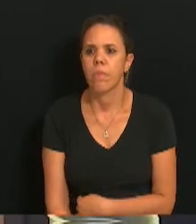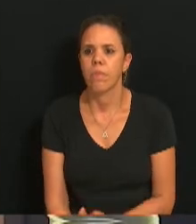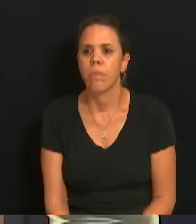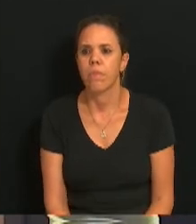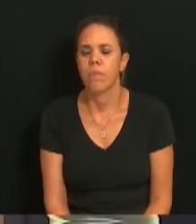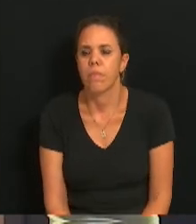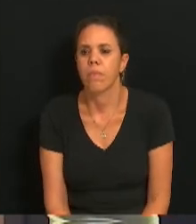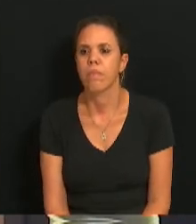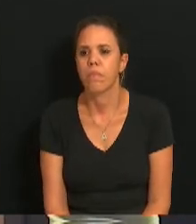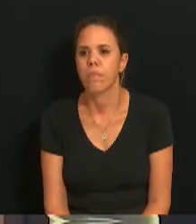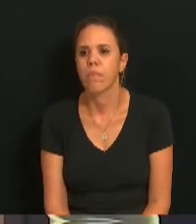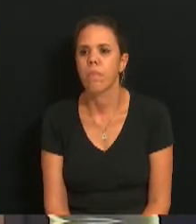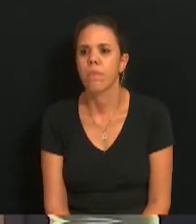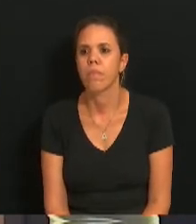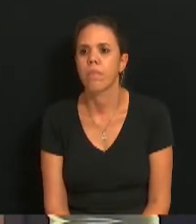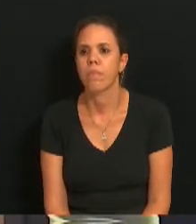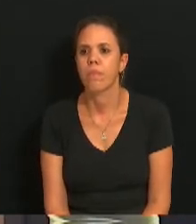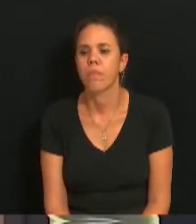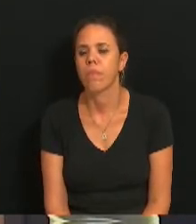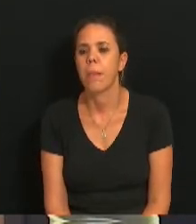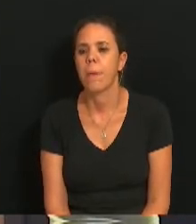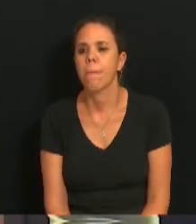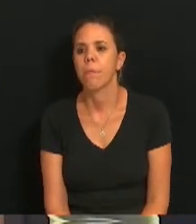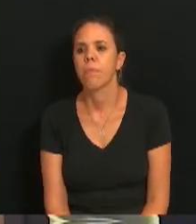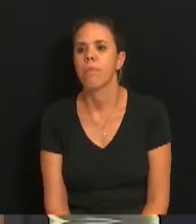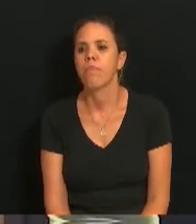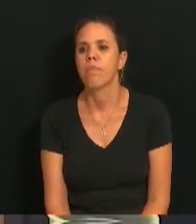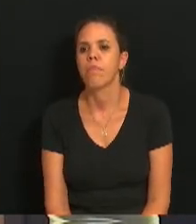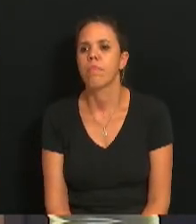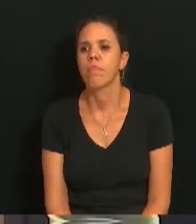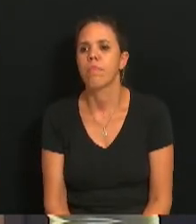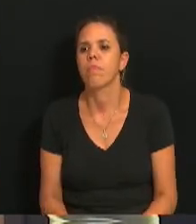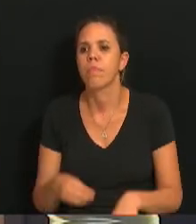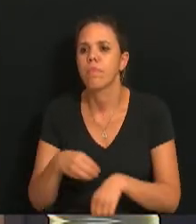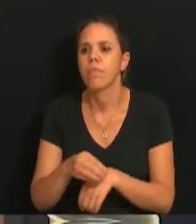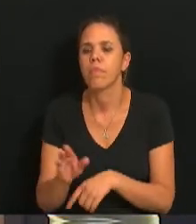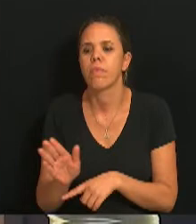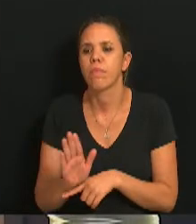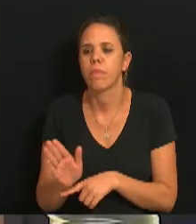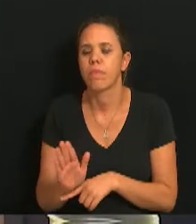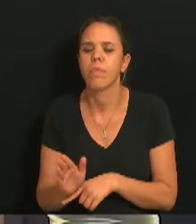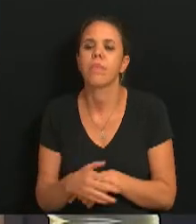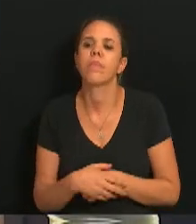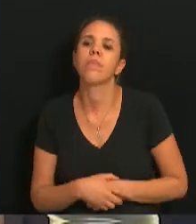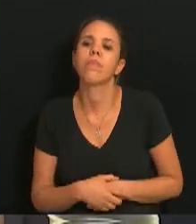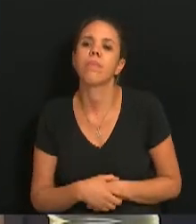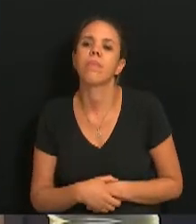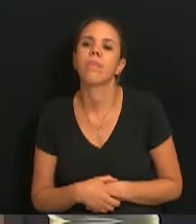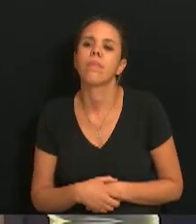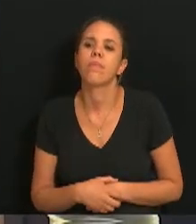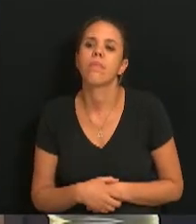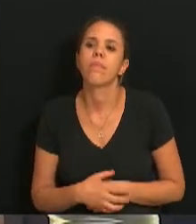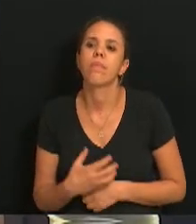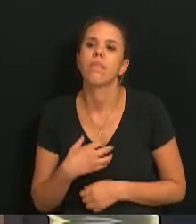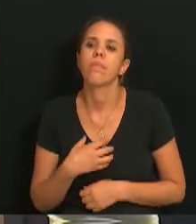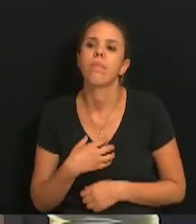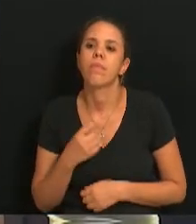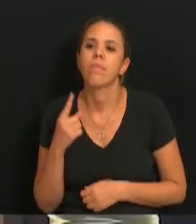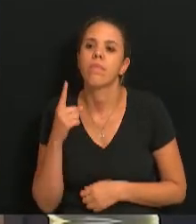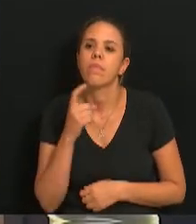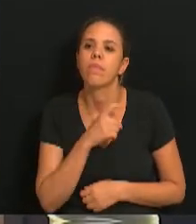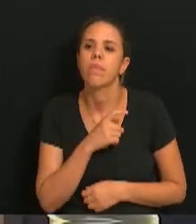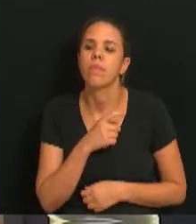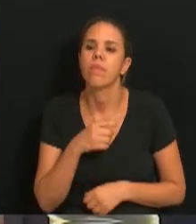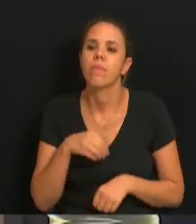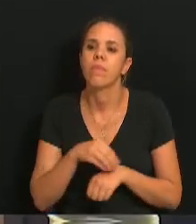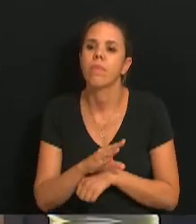A gente acabou de passar o primeiro vídeo aqui, mas a gente sentiu um pouco de dificuldade porque não passou